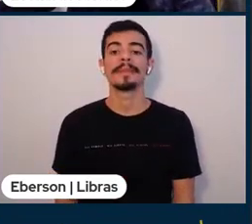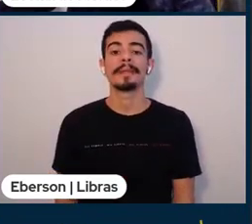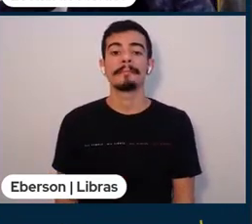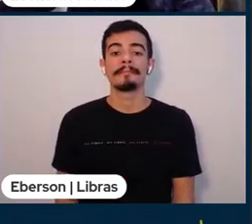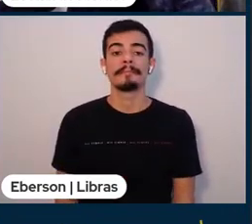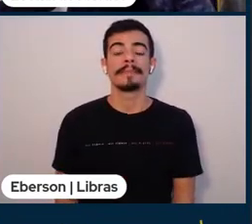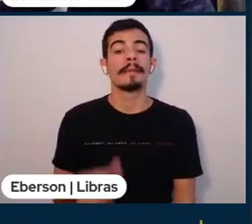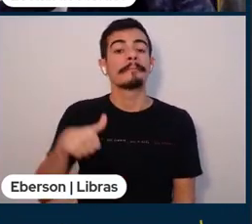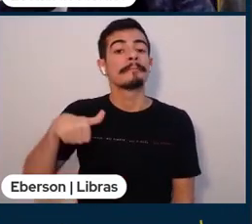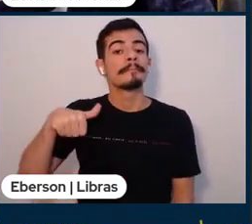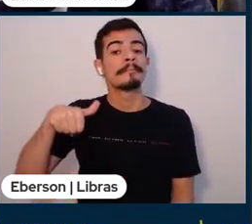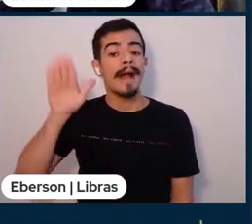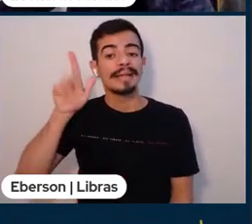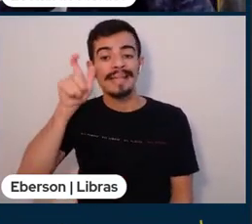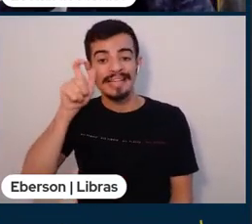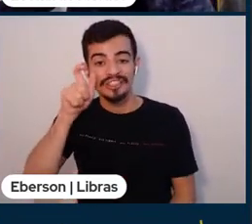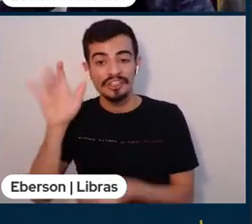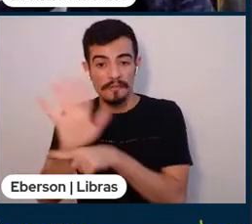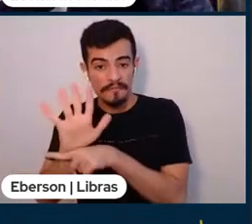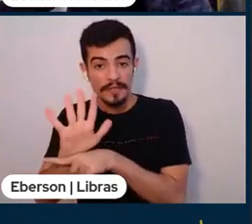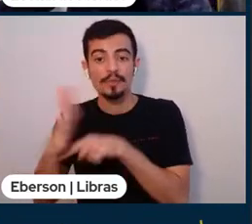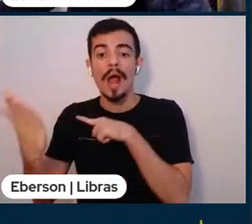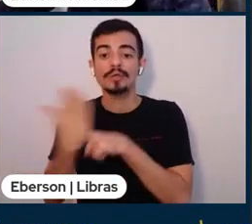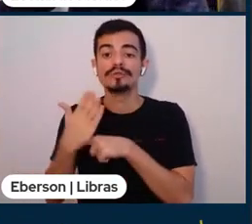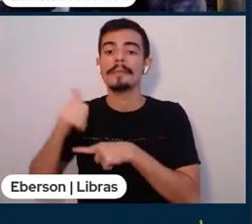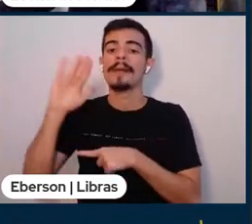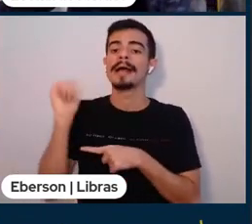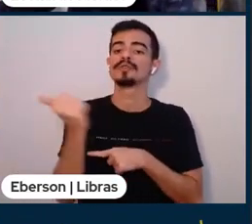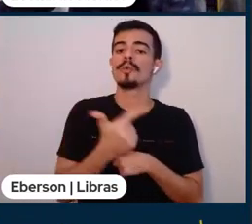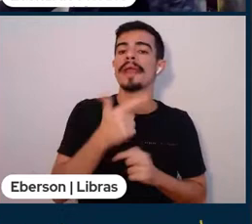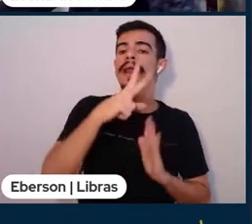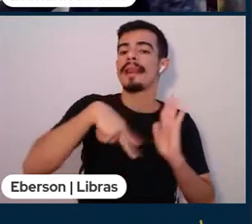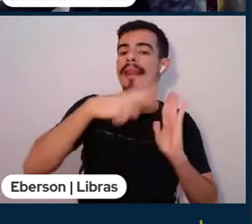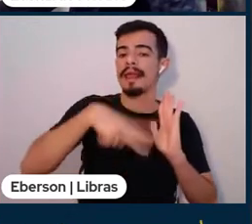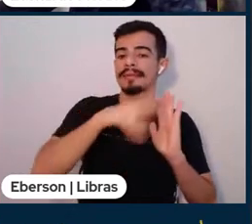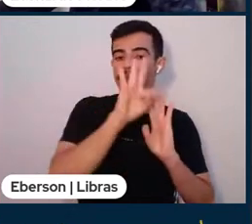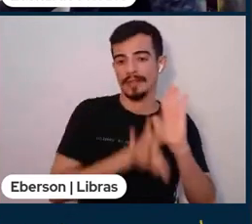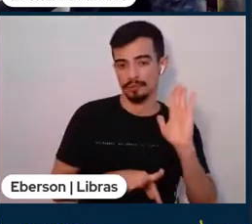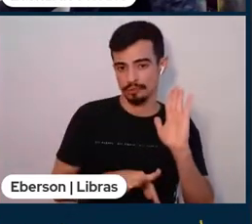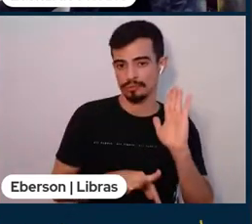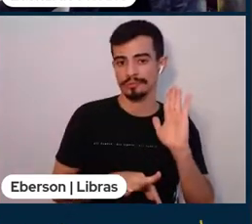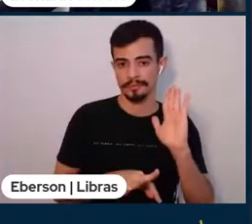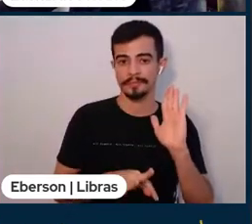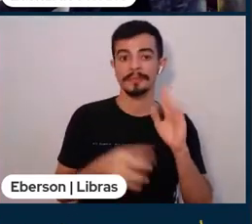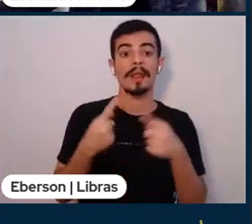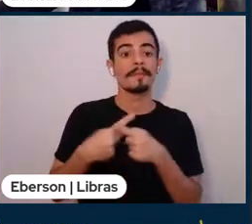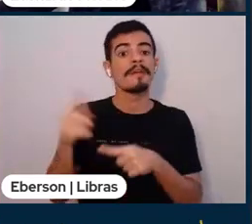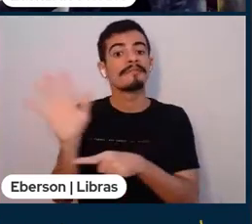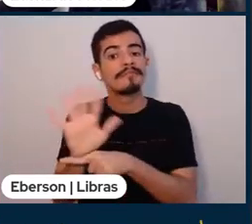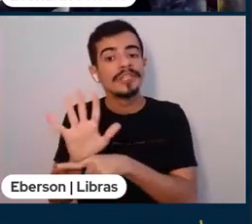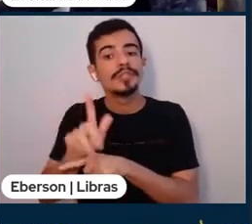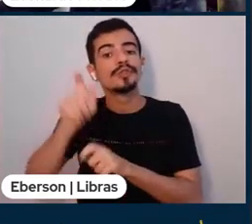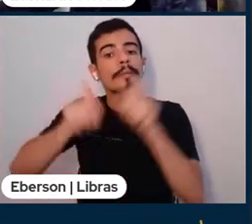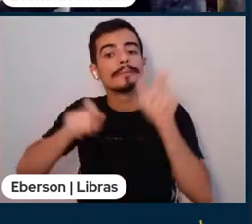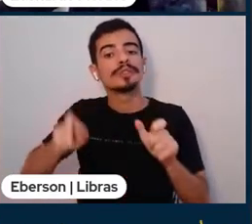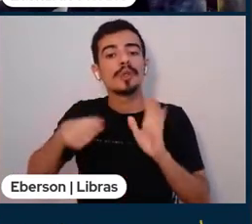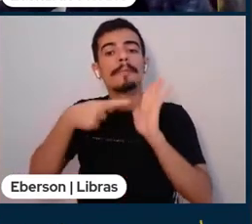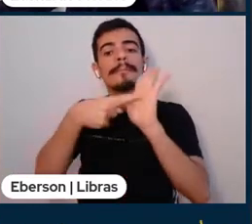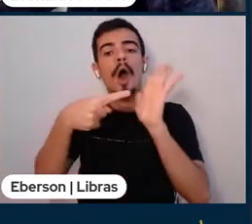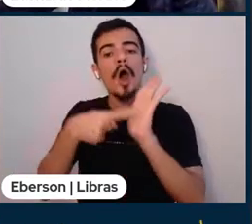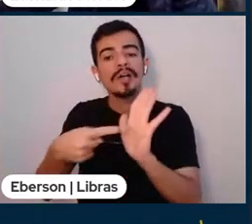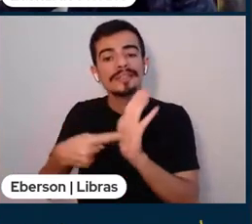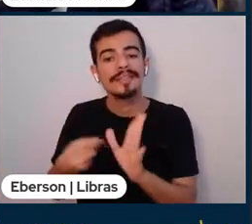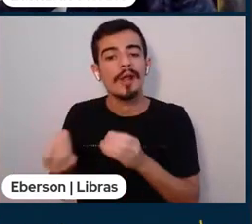leitura de texto, artigo, eu prefiro os vídeos, porque aí normalmente nos vídeos as pessoas já vão mostrando como estão